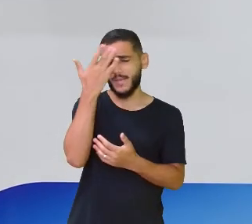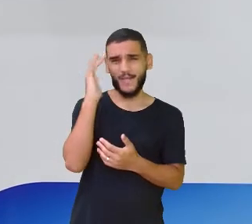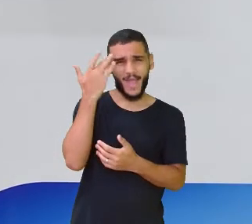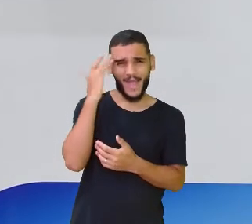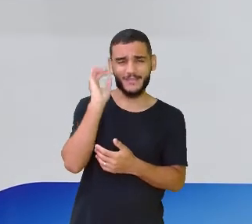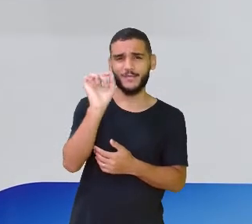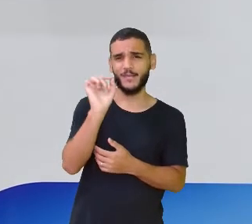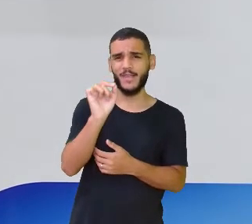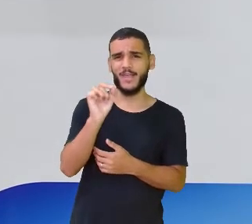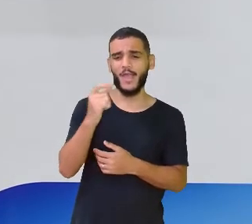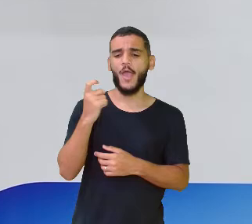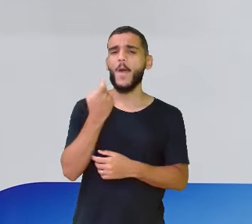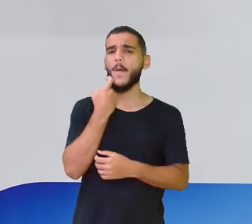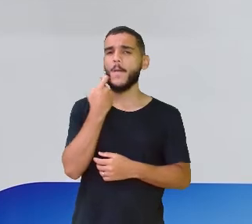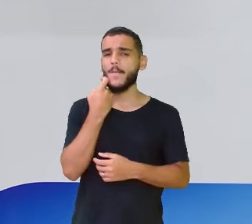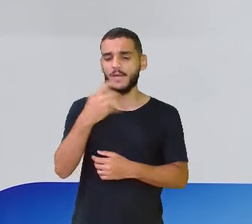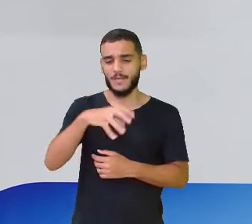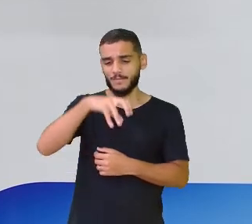peixe respira água?